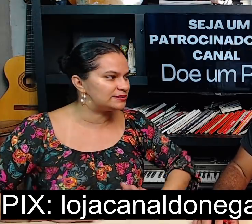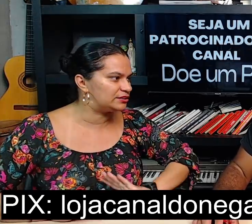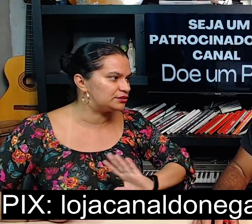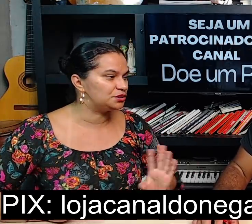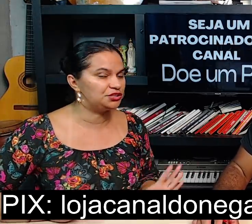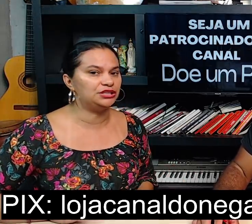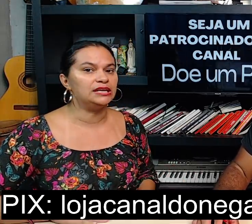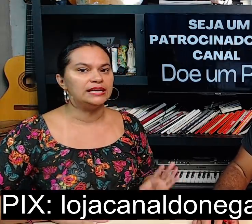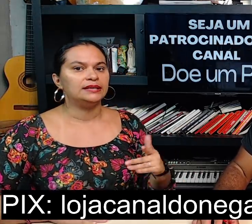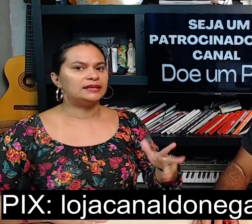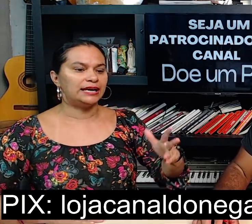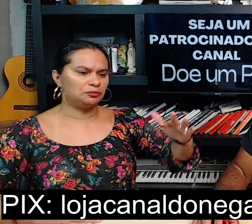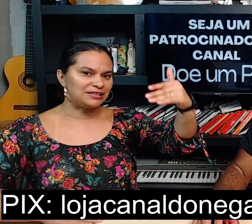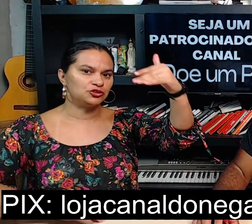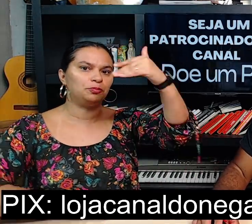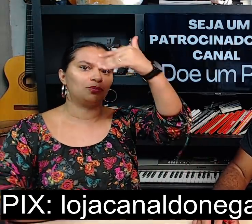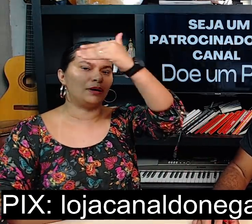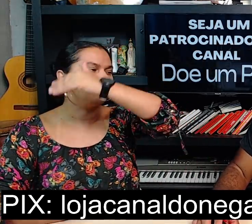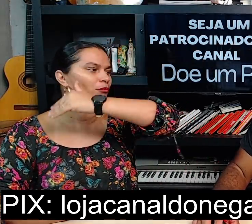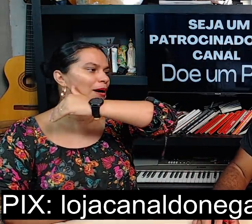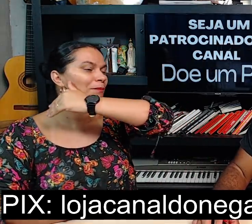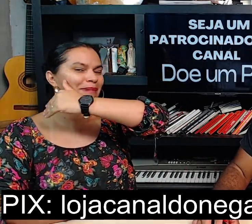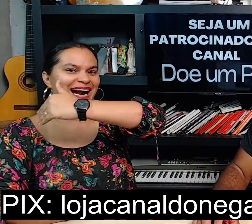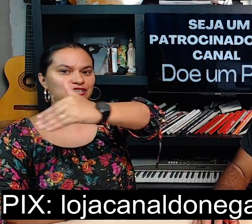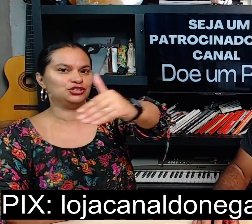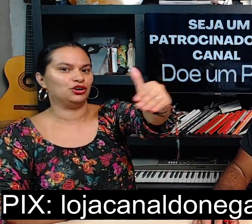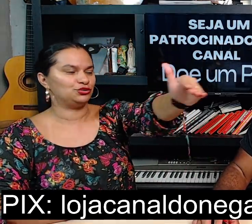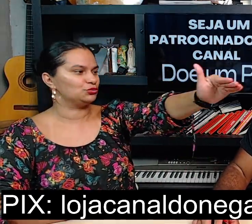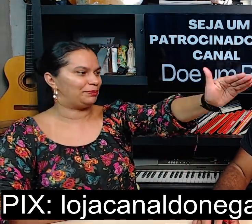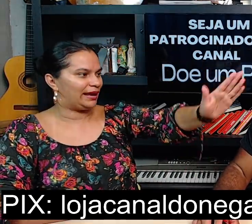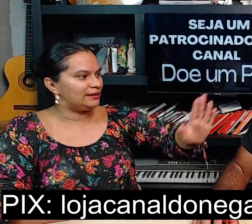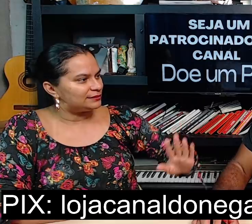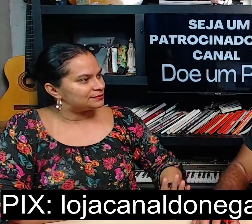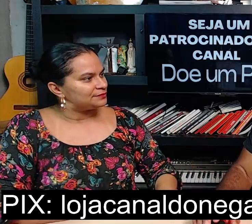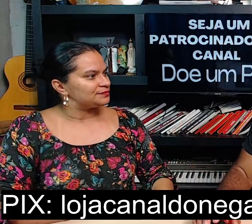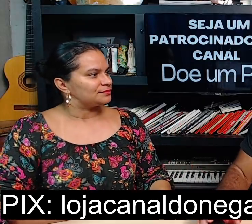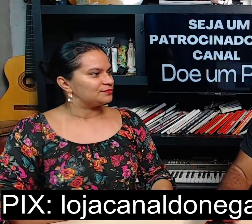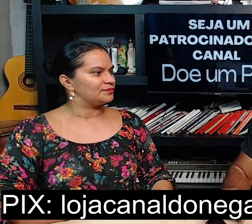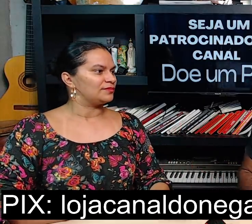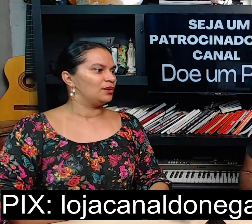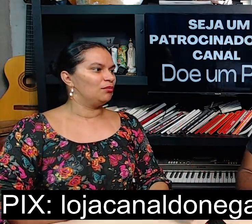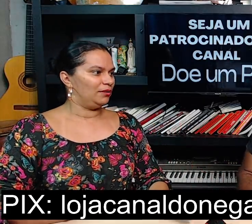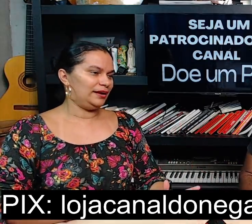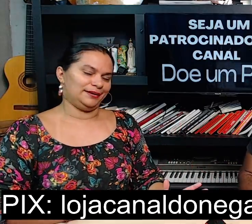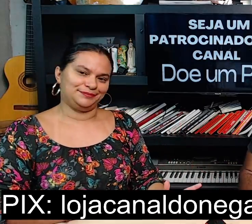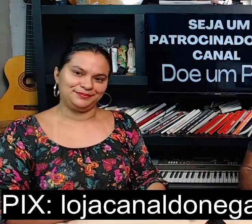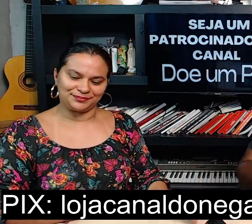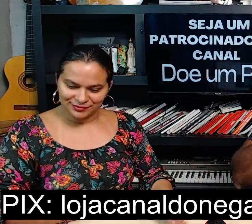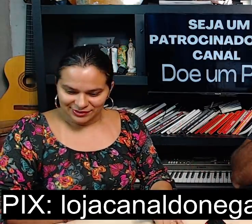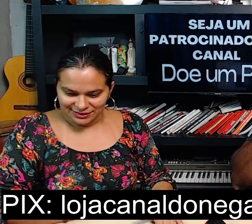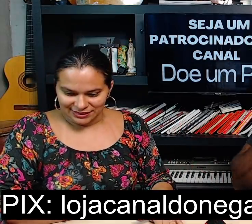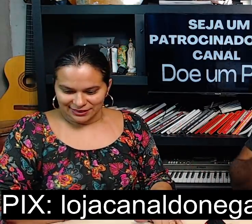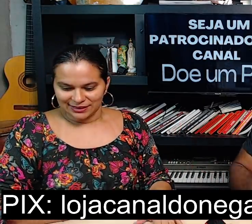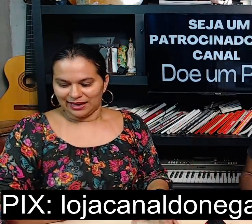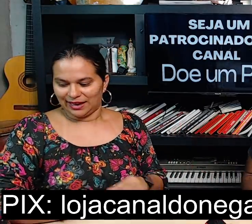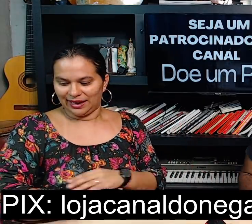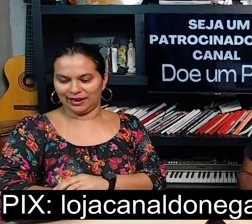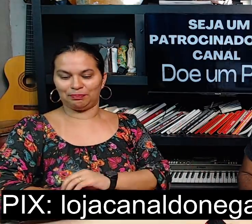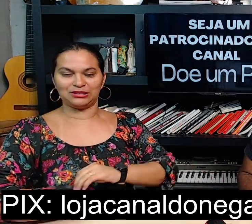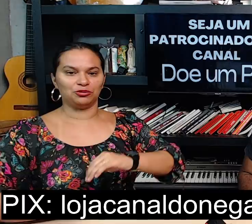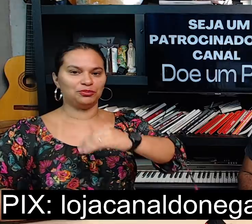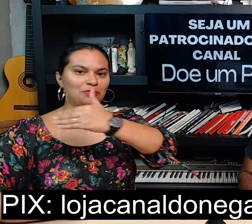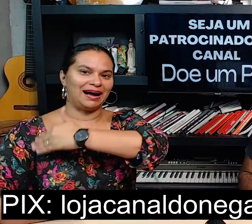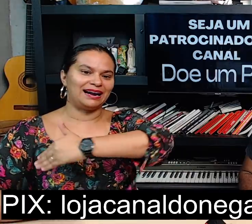vai precisar de cirurgia. Tá indo, passou por um mar de ódio do bem. Era só vento virado. É. Era só vento virado.